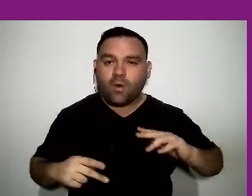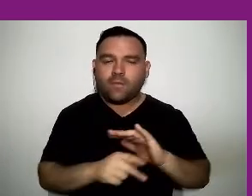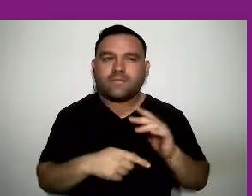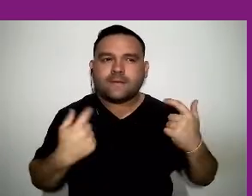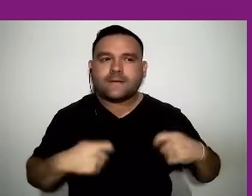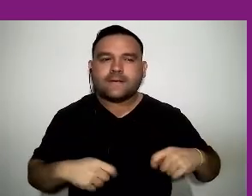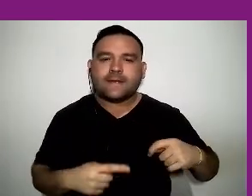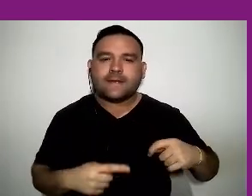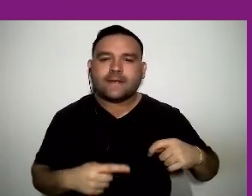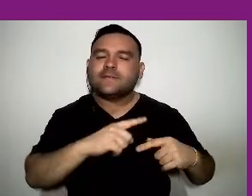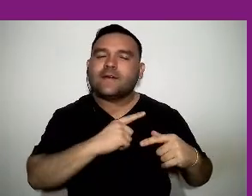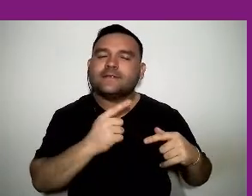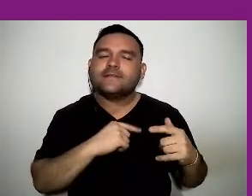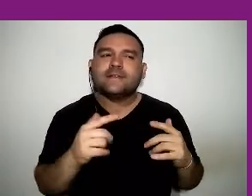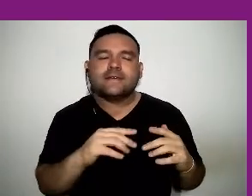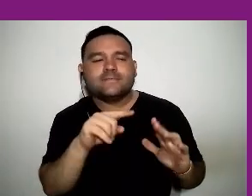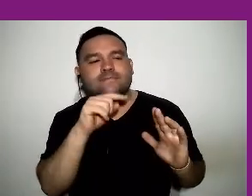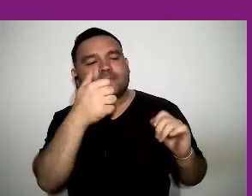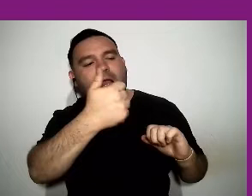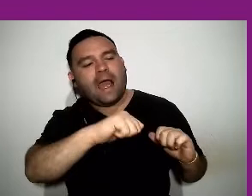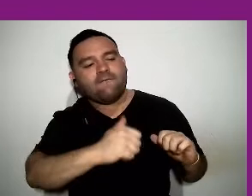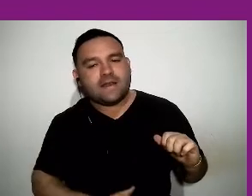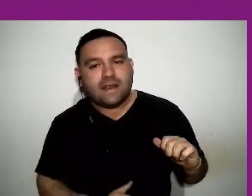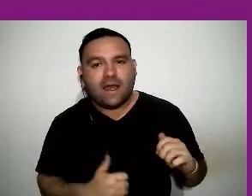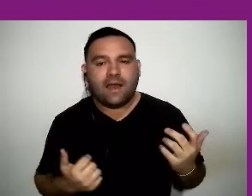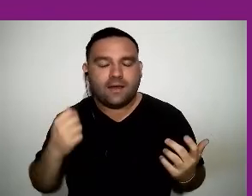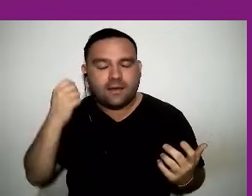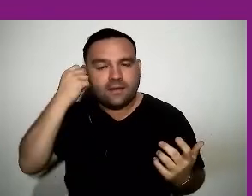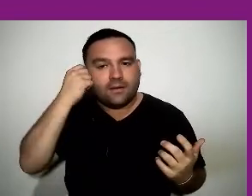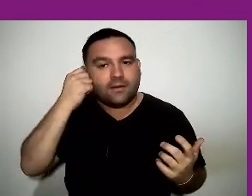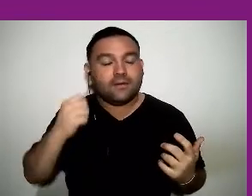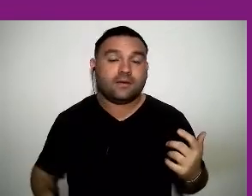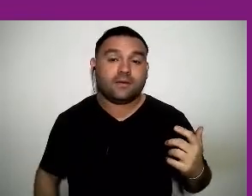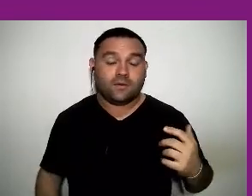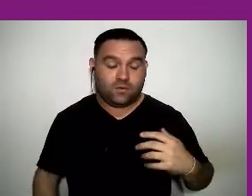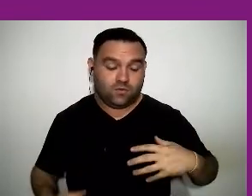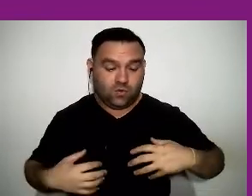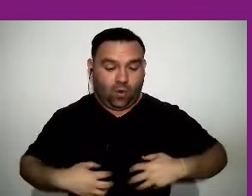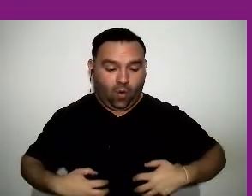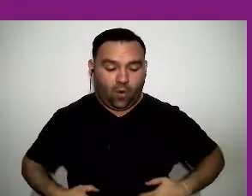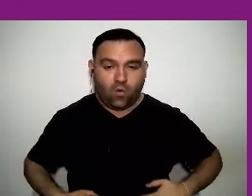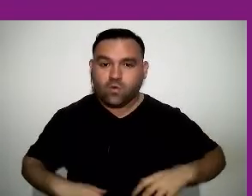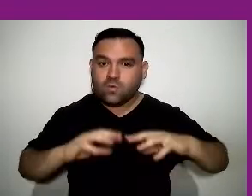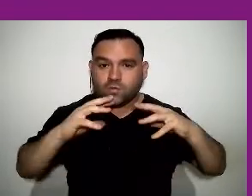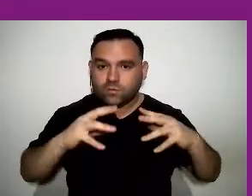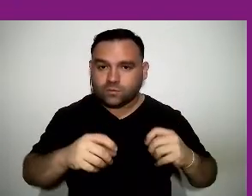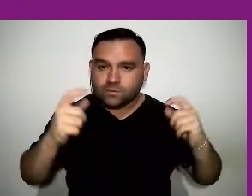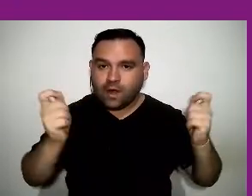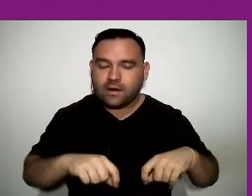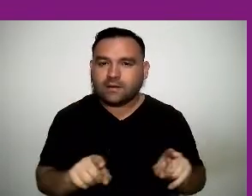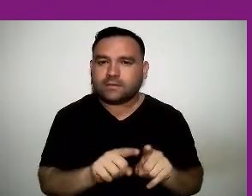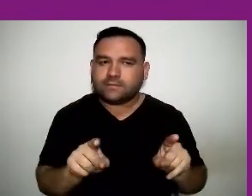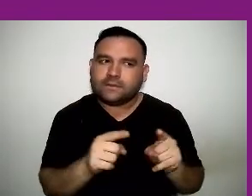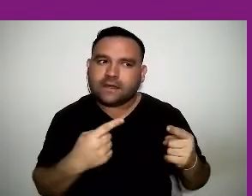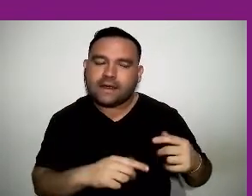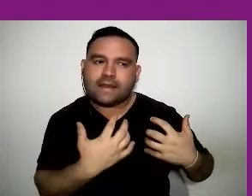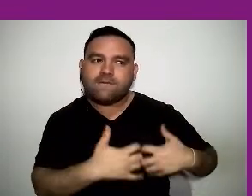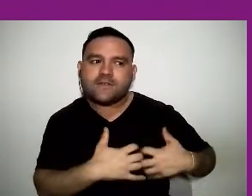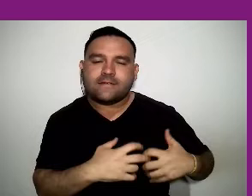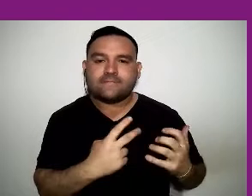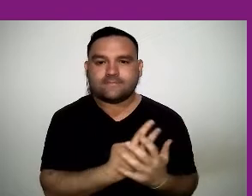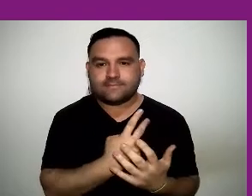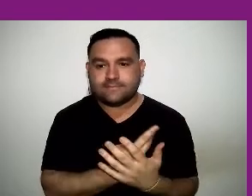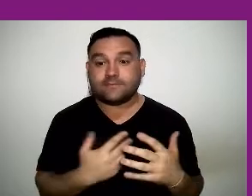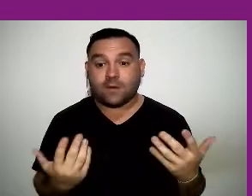que medir para avaliar que esses órgãos efetivamente estão com disfunção.